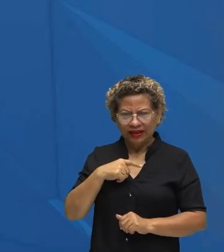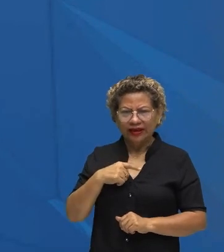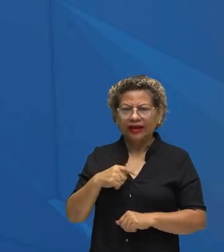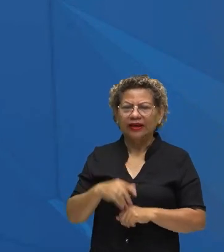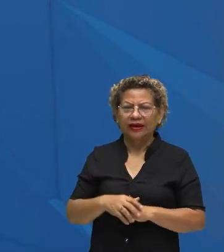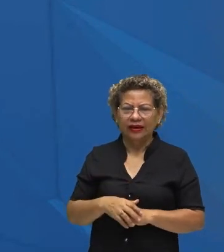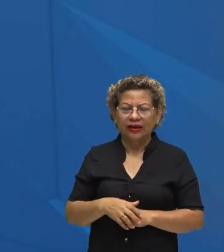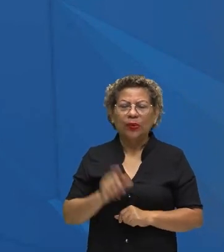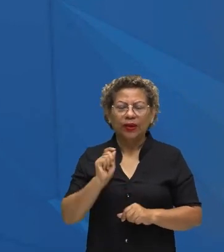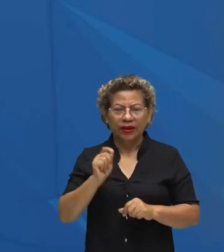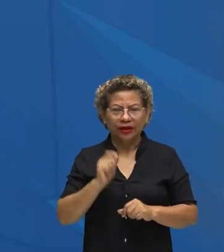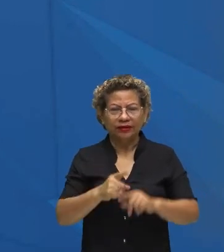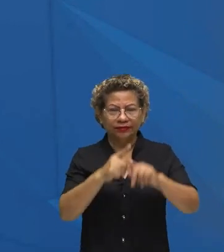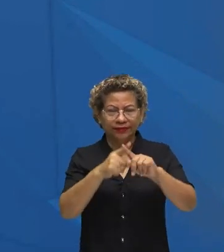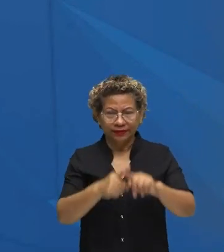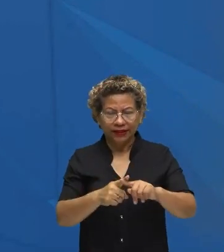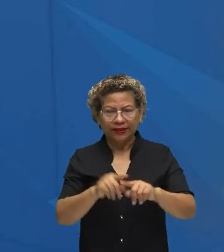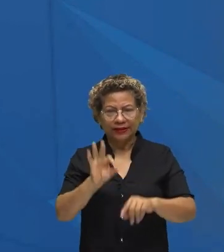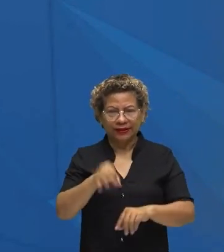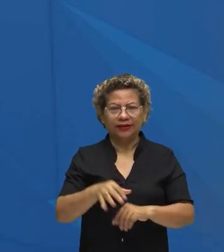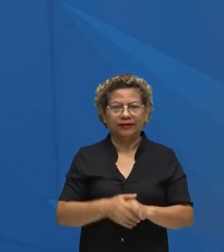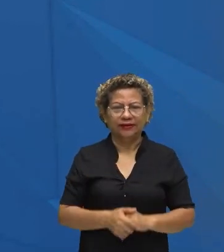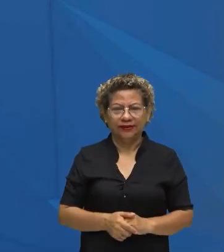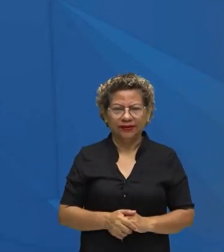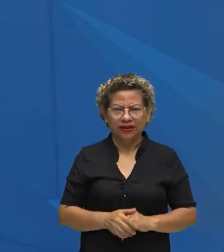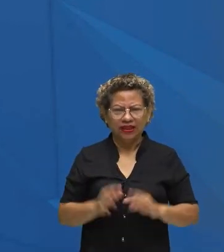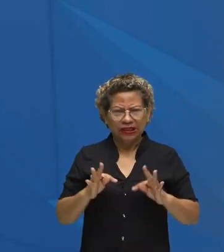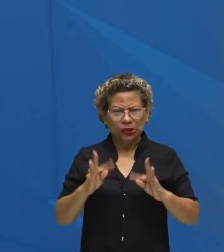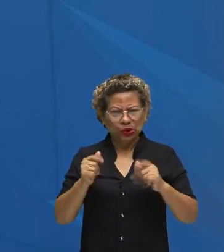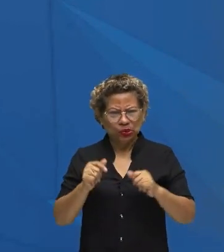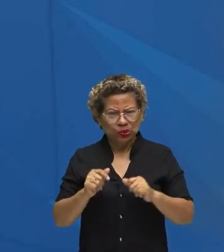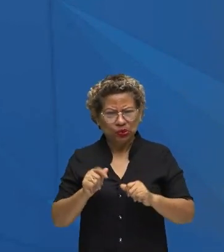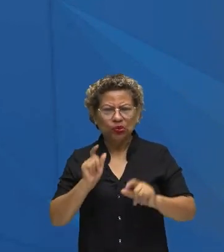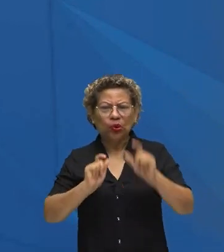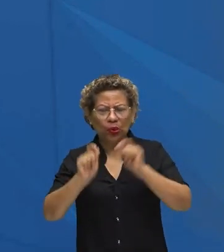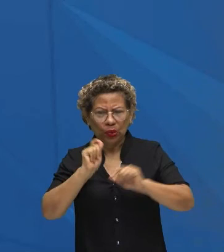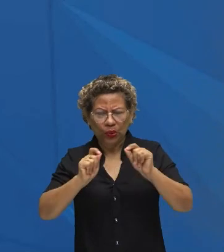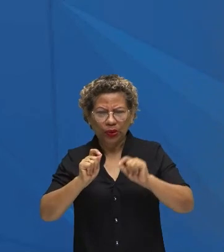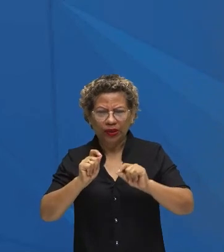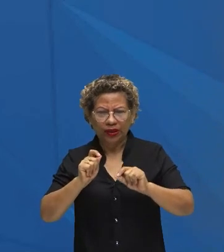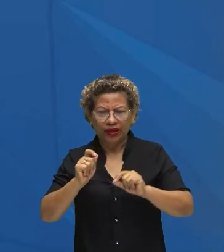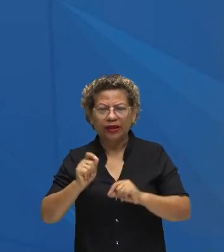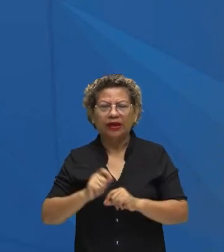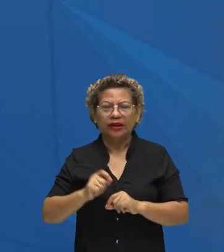as mais difíceis que eu achei, né? Que seriam um pouquinho mais difíceis para o final, né?